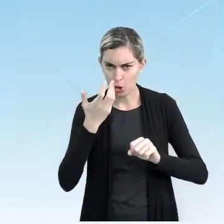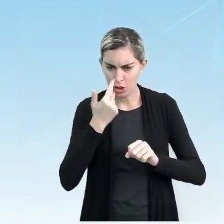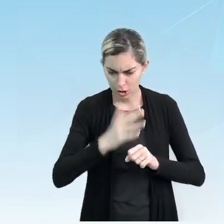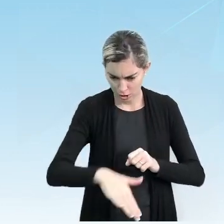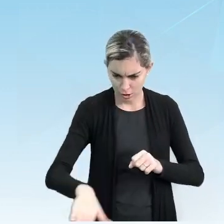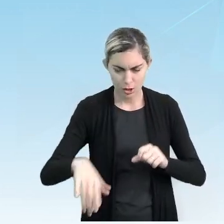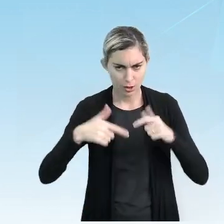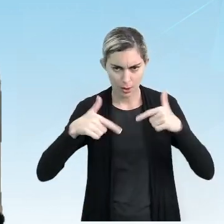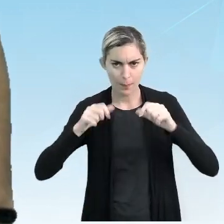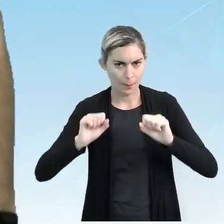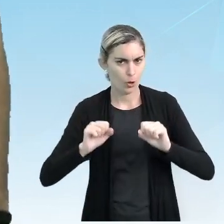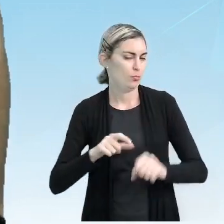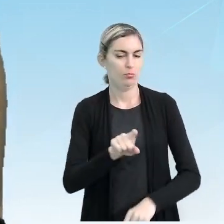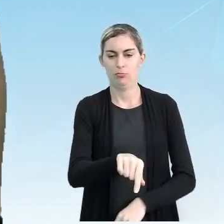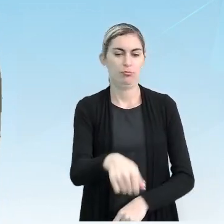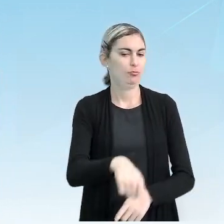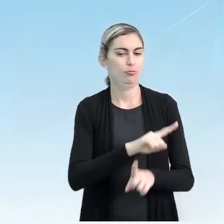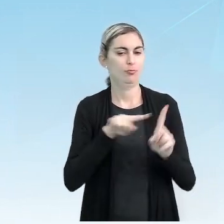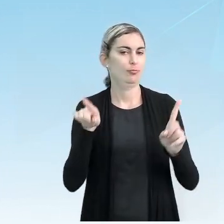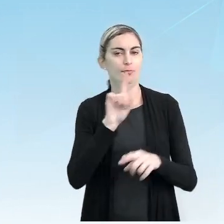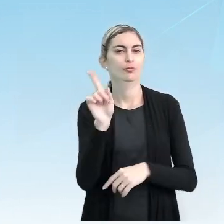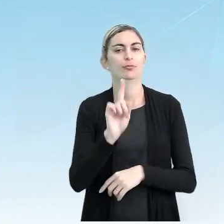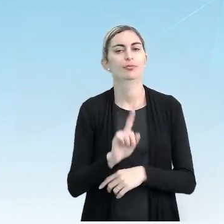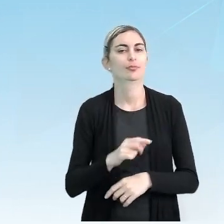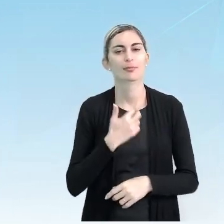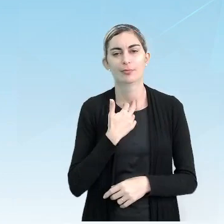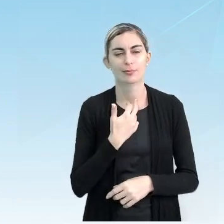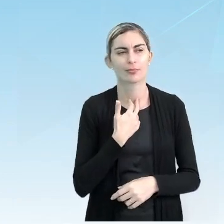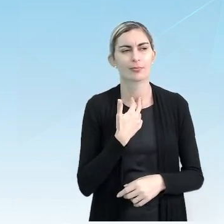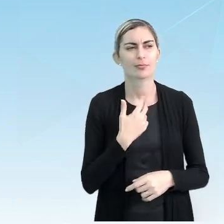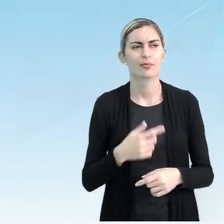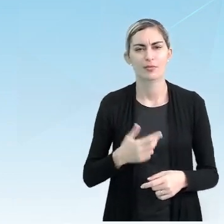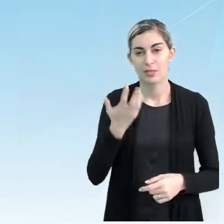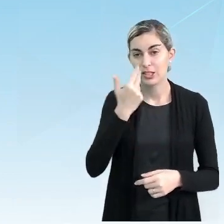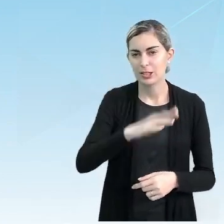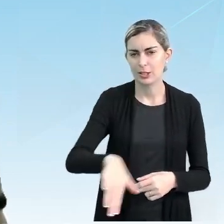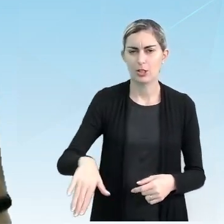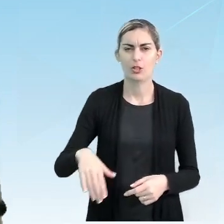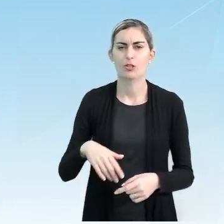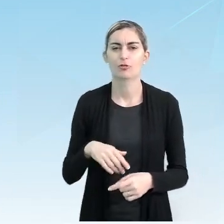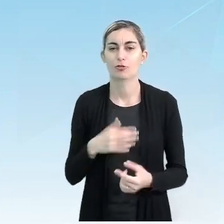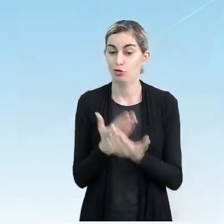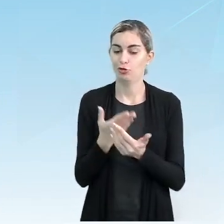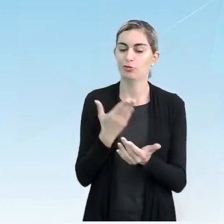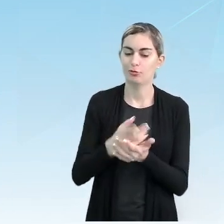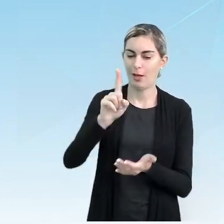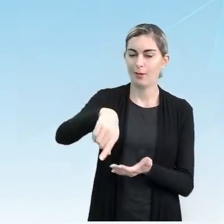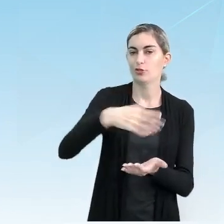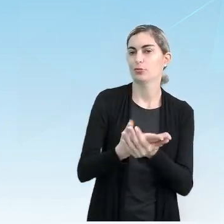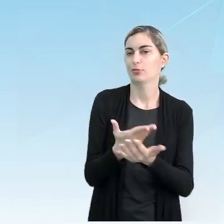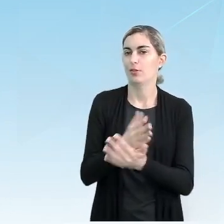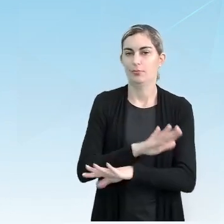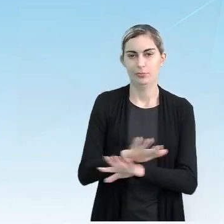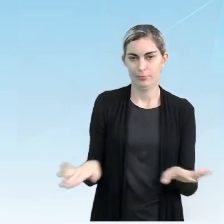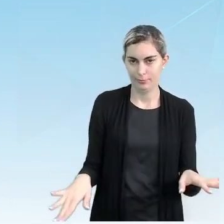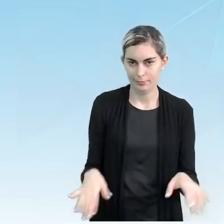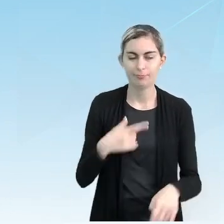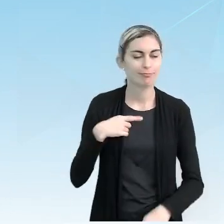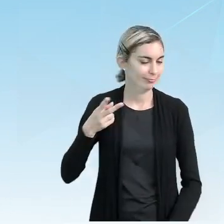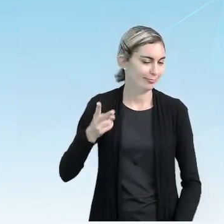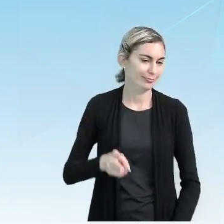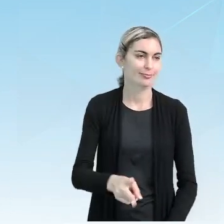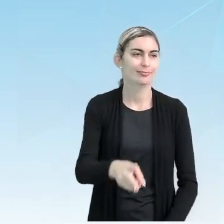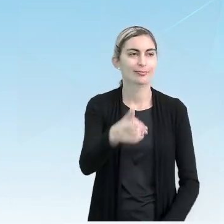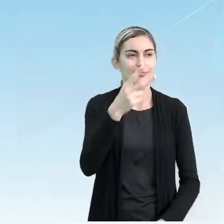Não, trabalho infantil de jeito nenhum. Não pode. Trabalho infantil é o estudo, né? Eu estudo, exatamente. Então, continuando aqui, olha